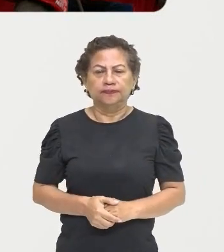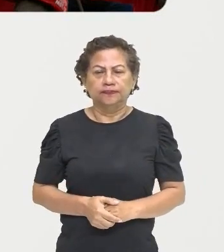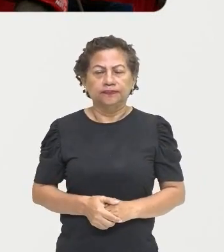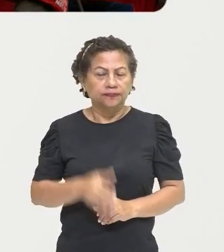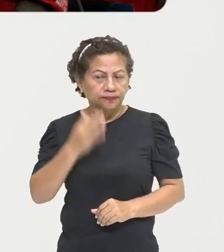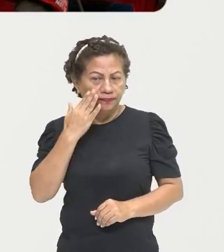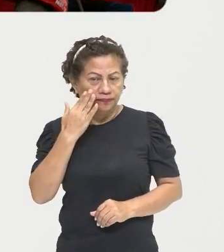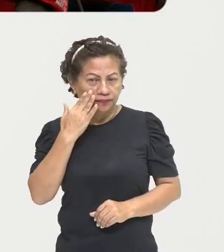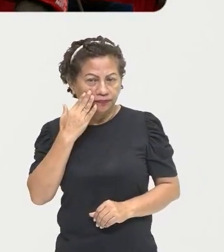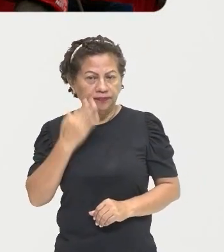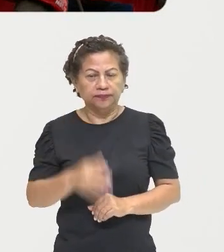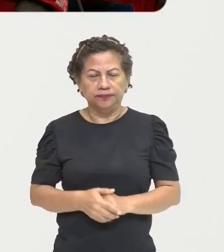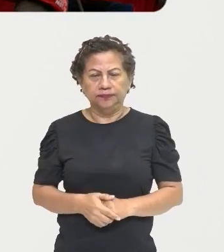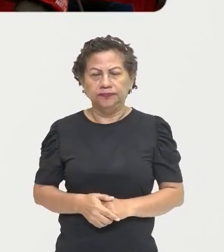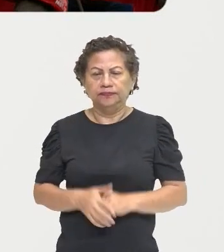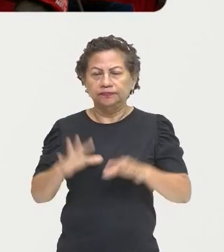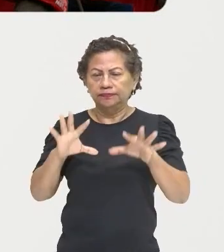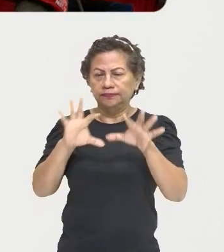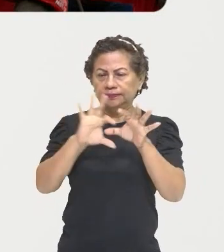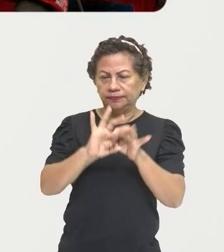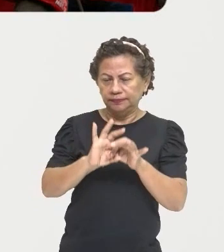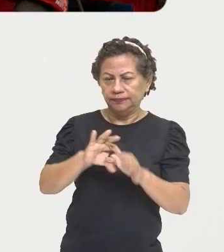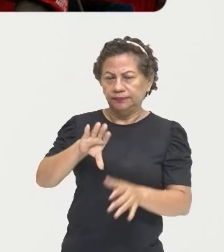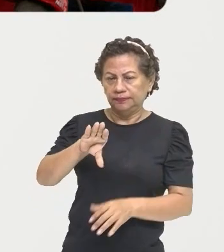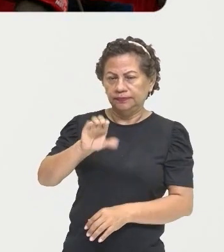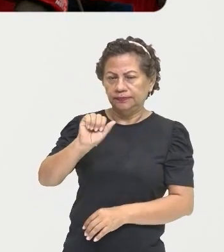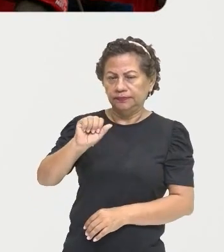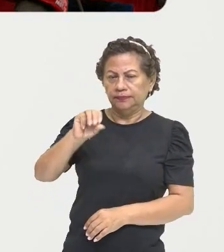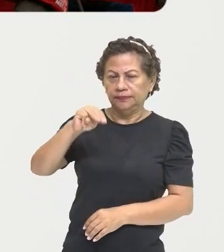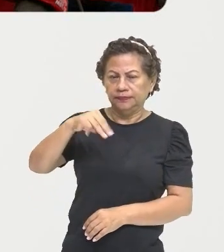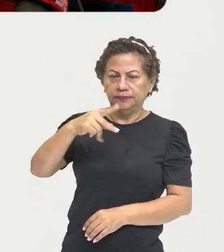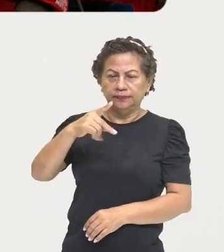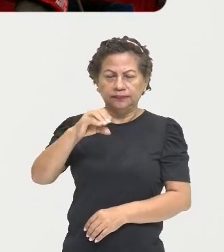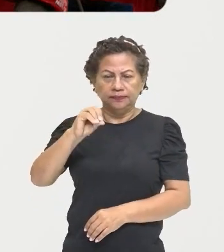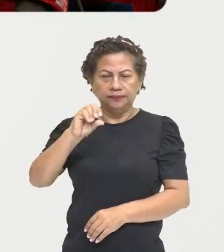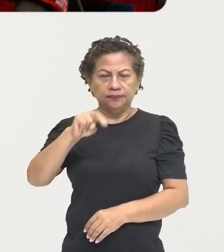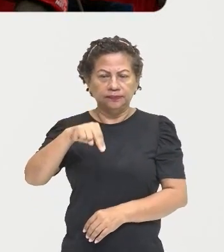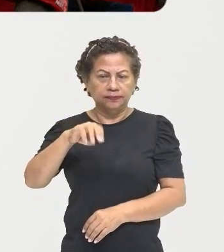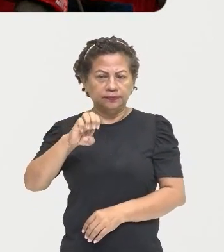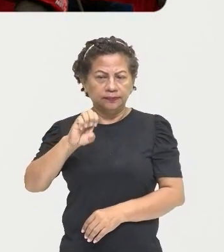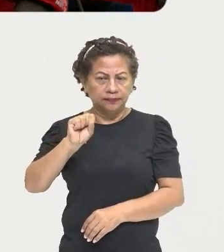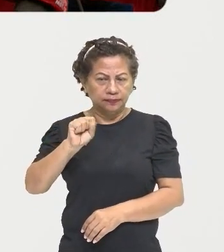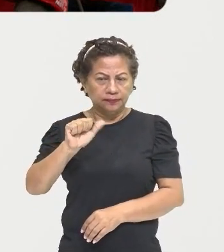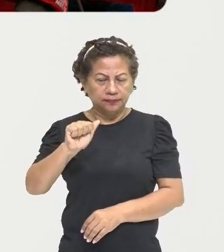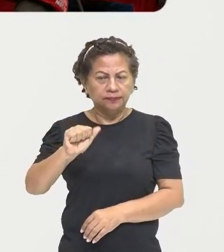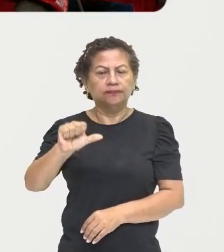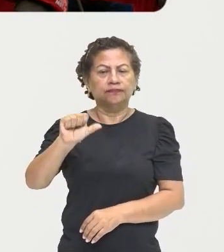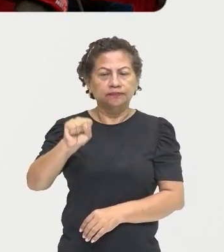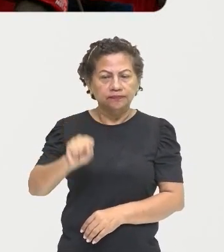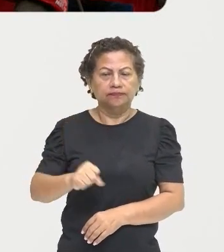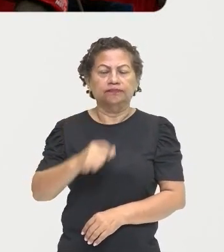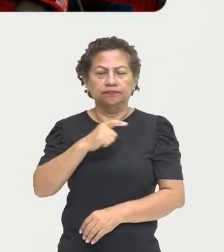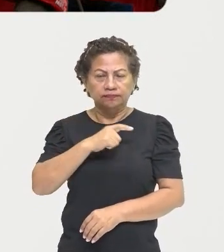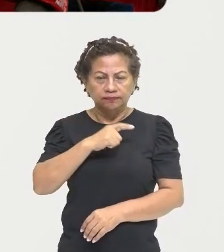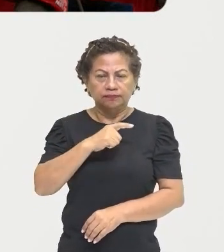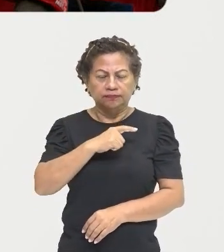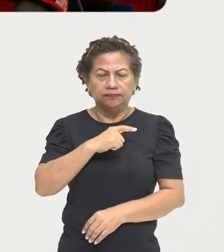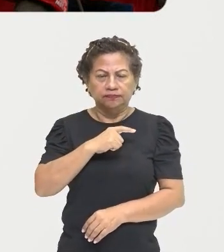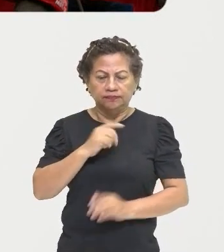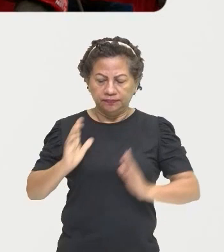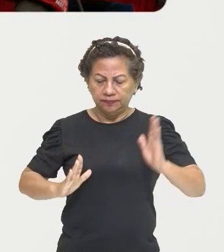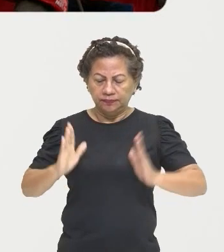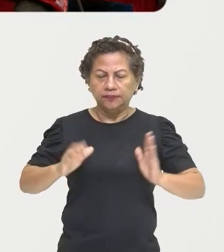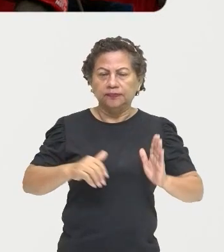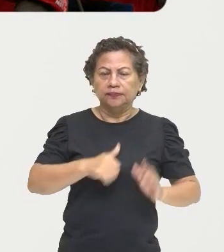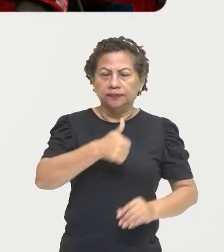ligas camponesas, tudo bem? A gente vai detalhar daqui a pouco, que vai ter destaque